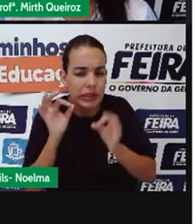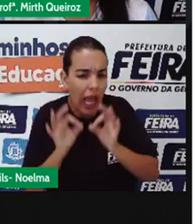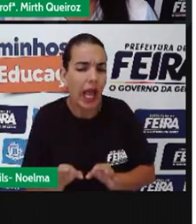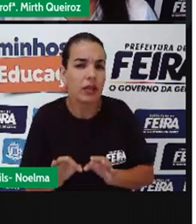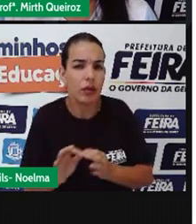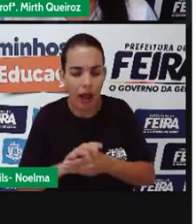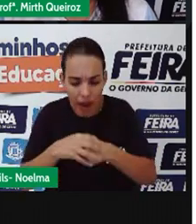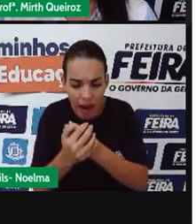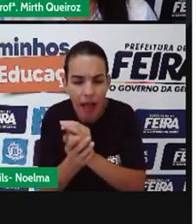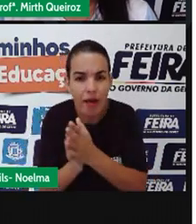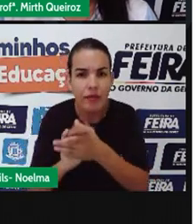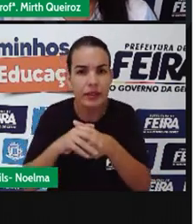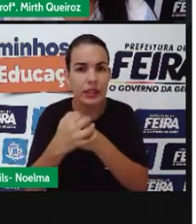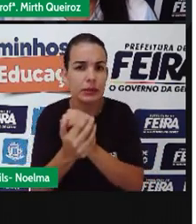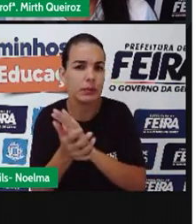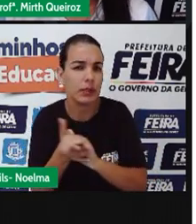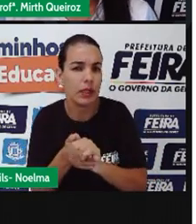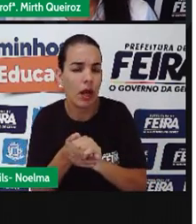vai